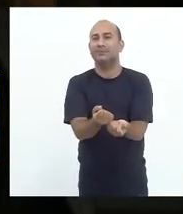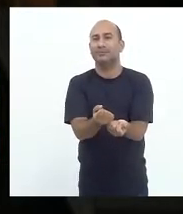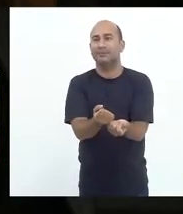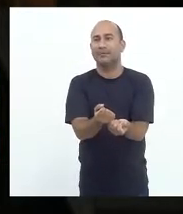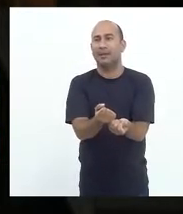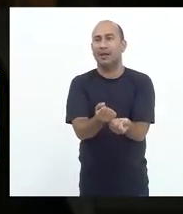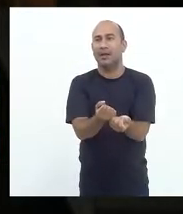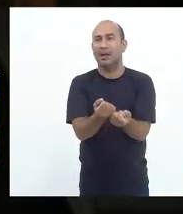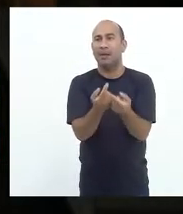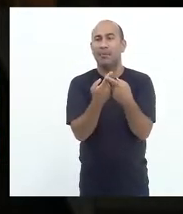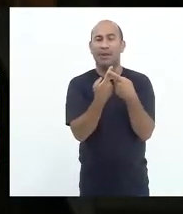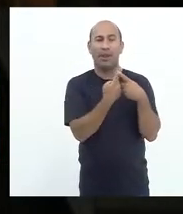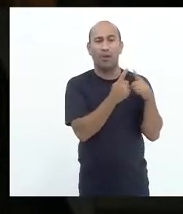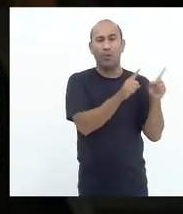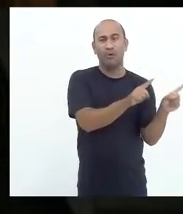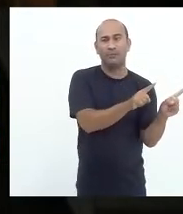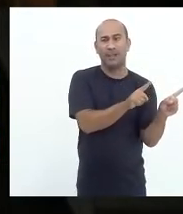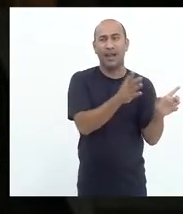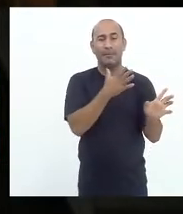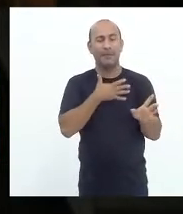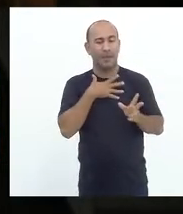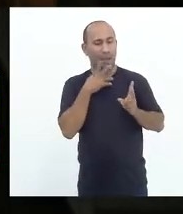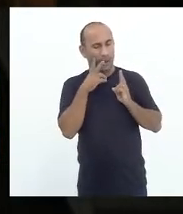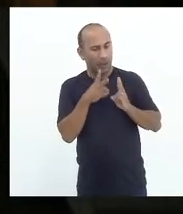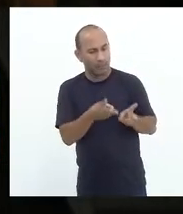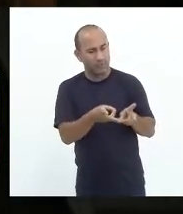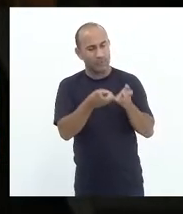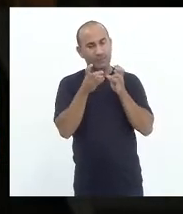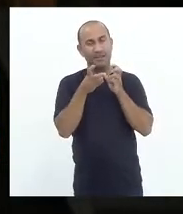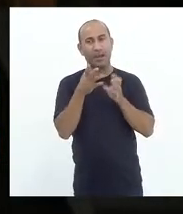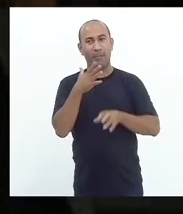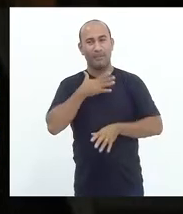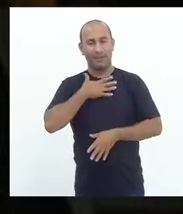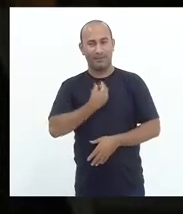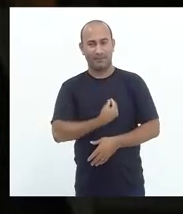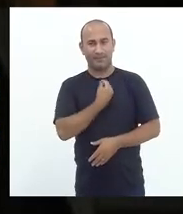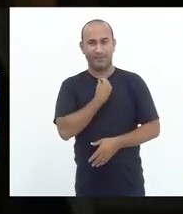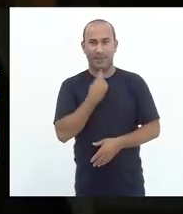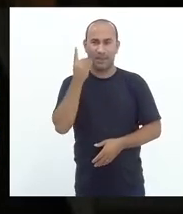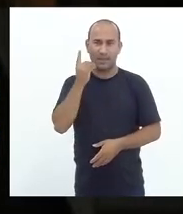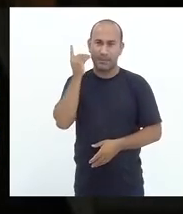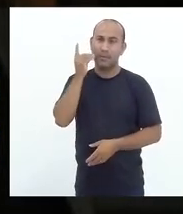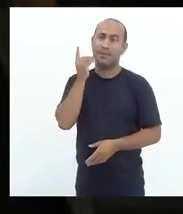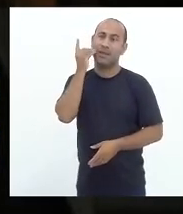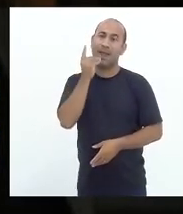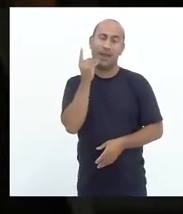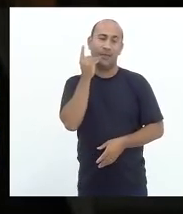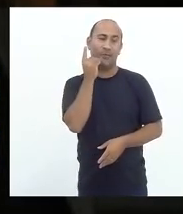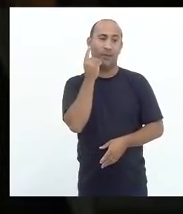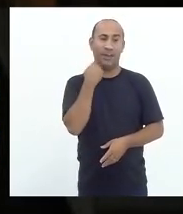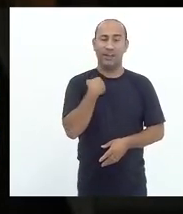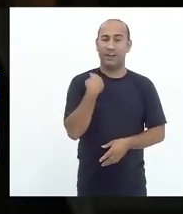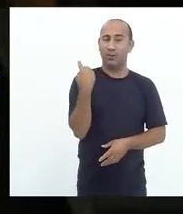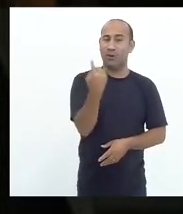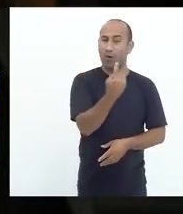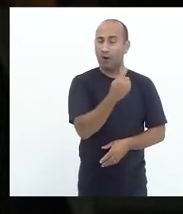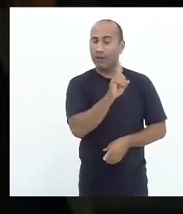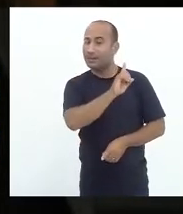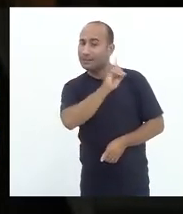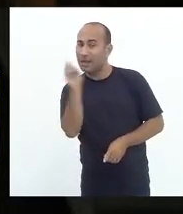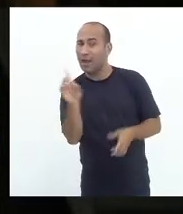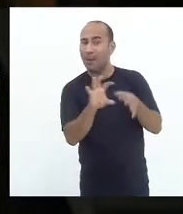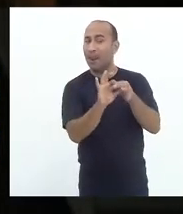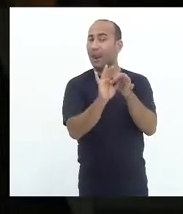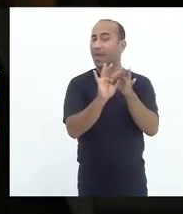Porque a minha observação, como cidadão e parlamentar, é que nós não nos livramos